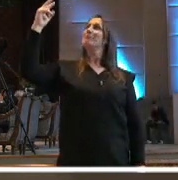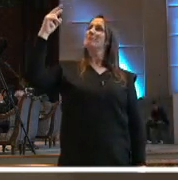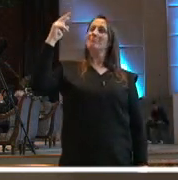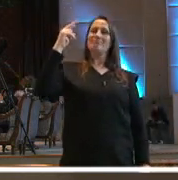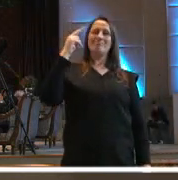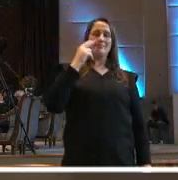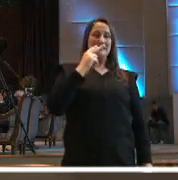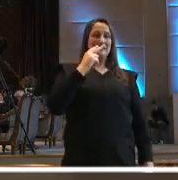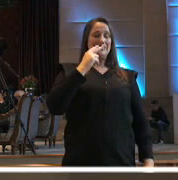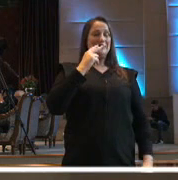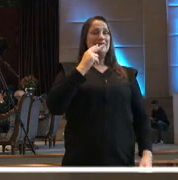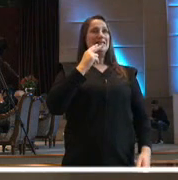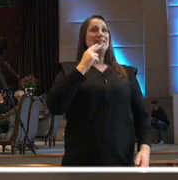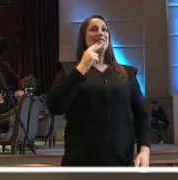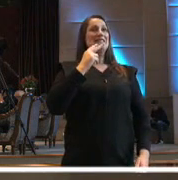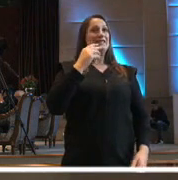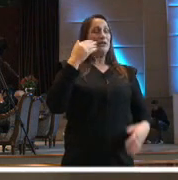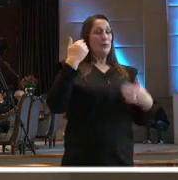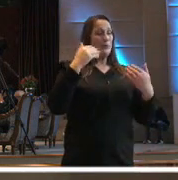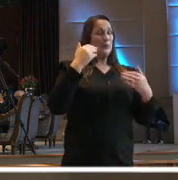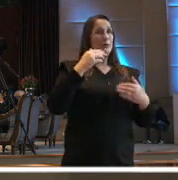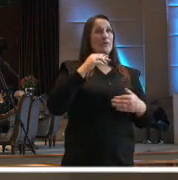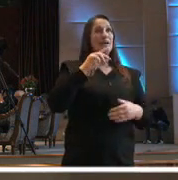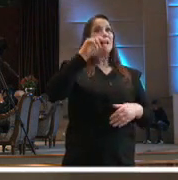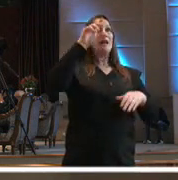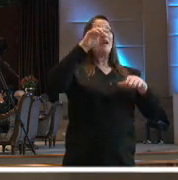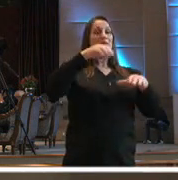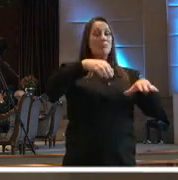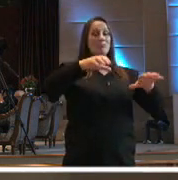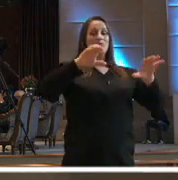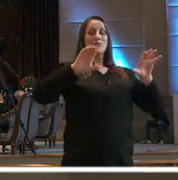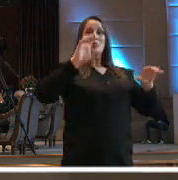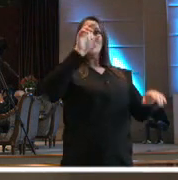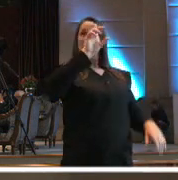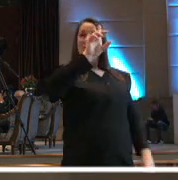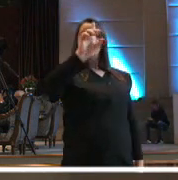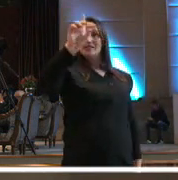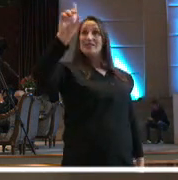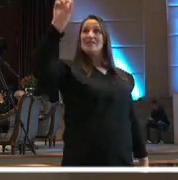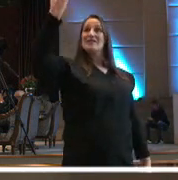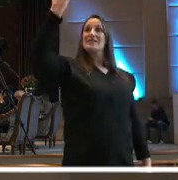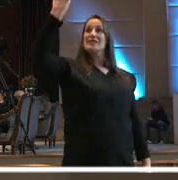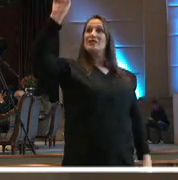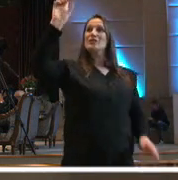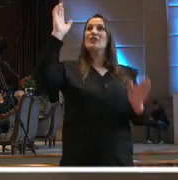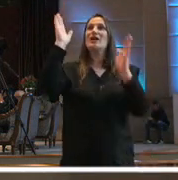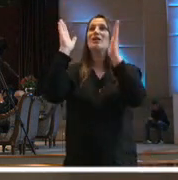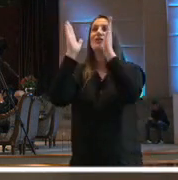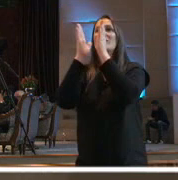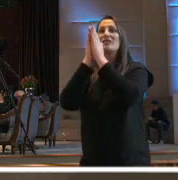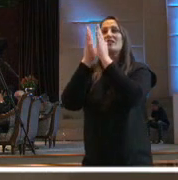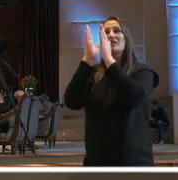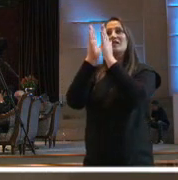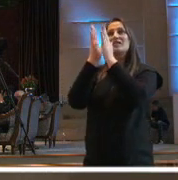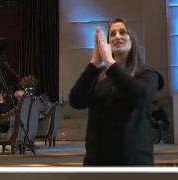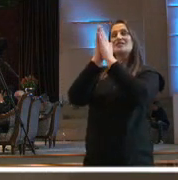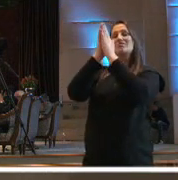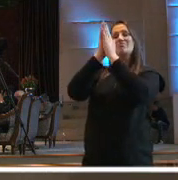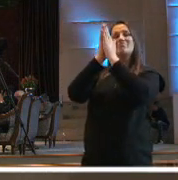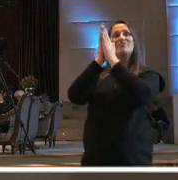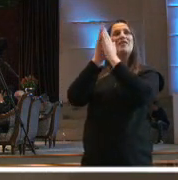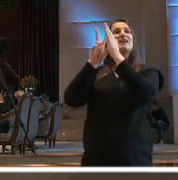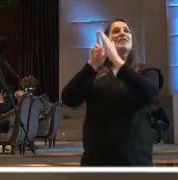daquele, e lá no trono de Deus a oração mais preciosa vai entrando em cena,